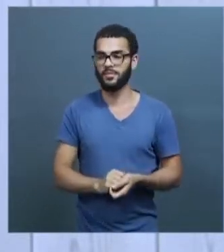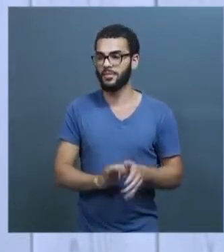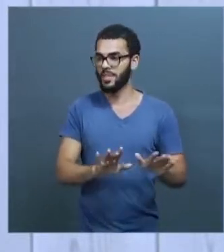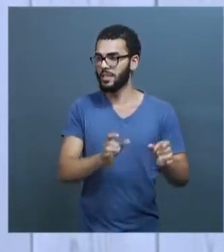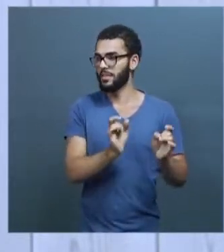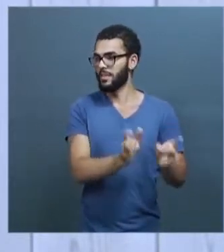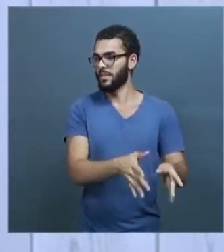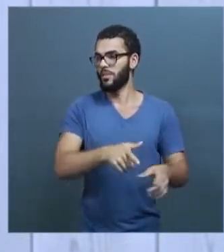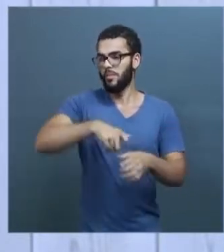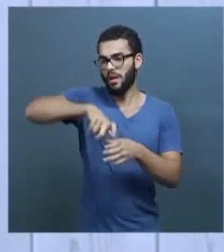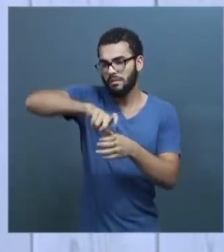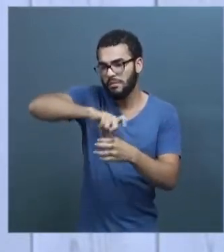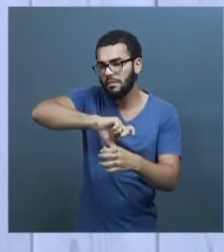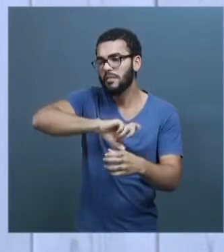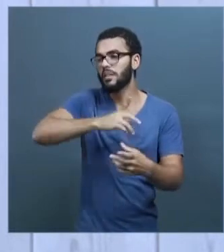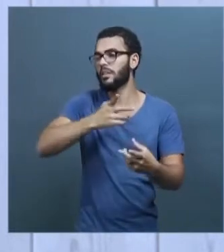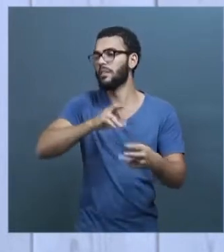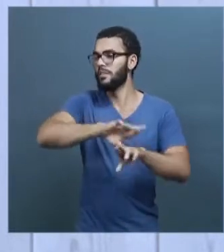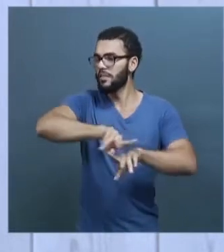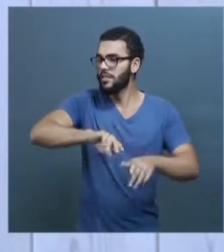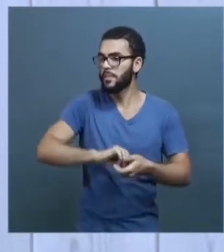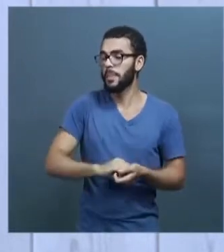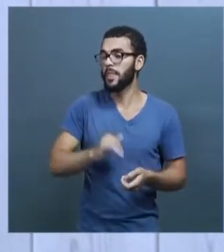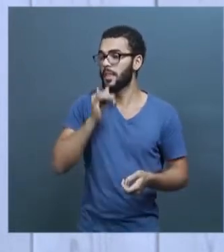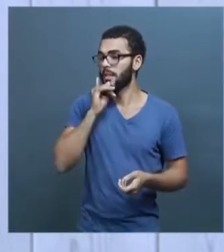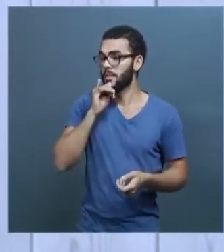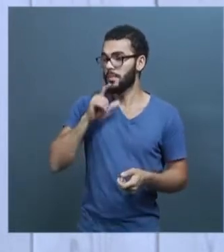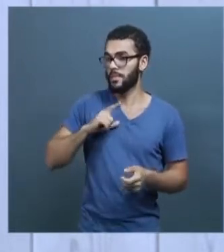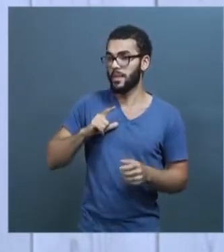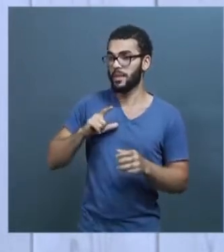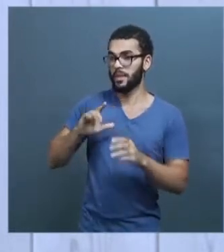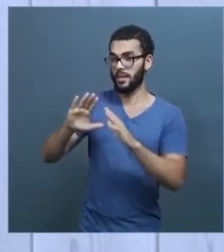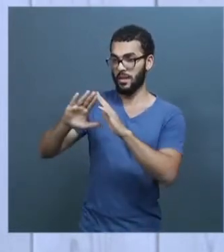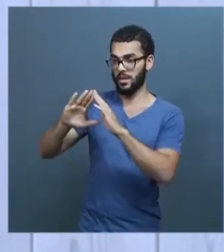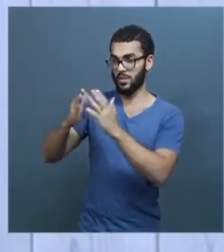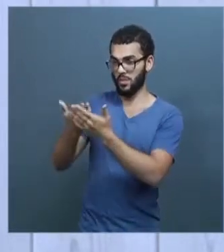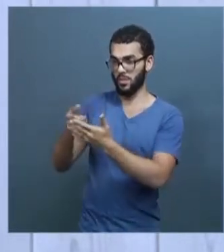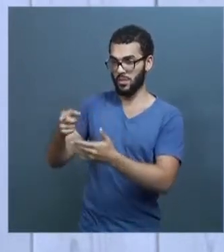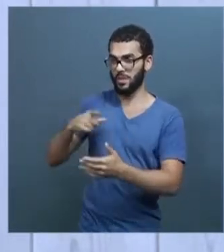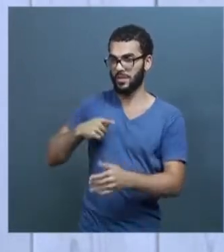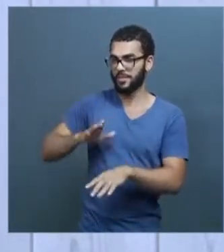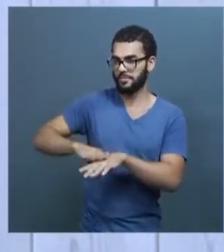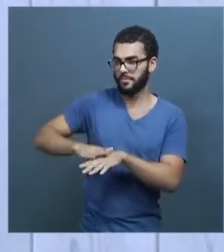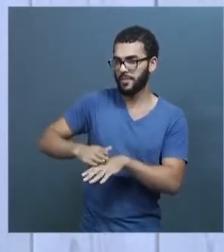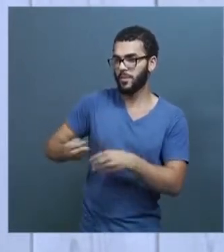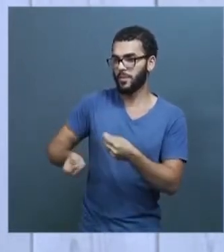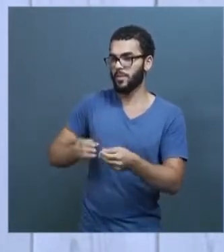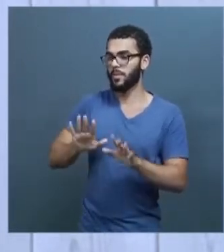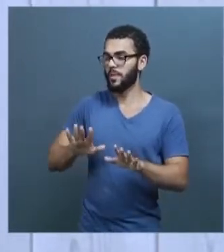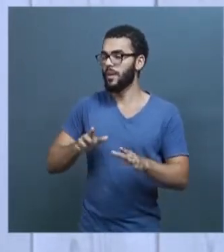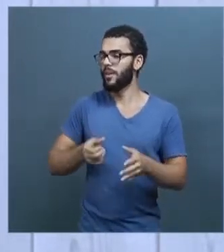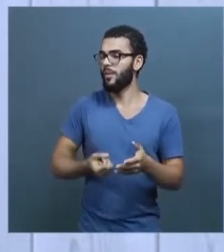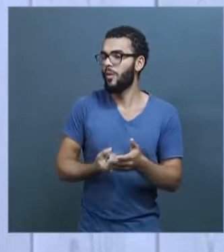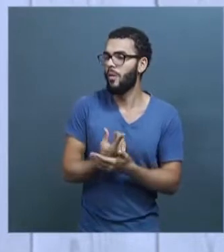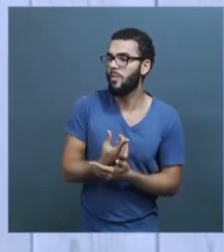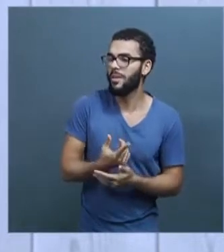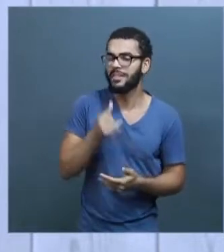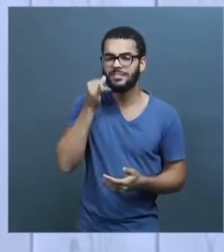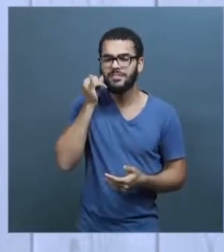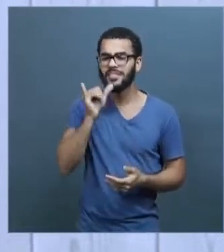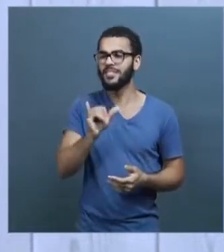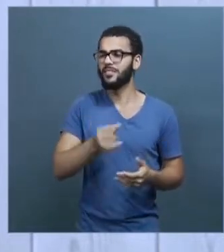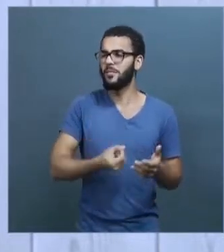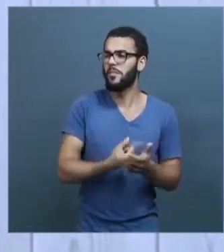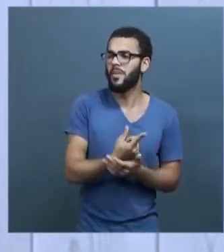casa, aí o pai e a mãe também faz esse papel de não comprar alimentos industrializados, com alto teor de gordura, açúcar. Tudo